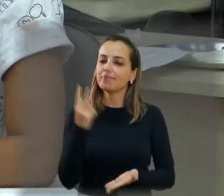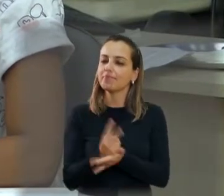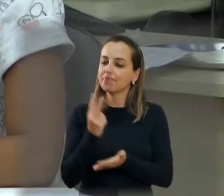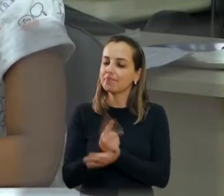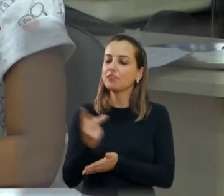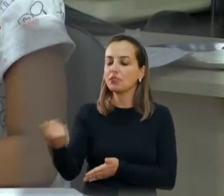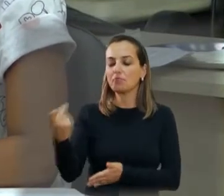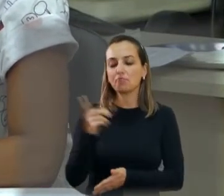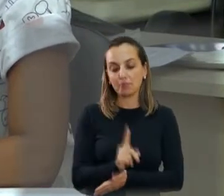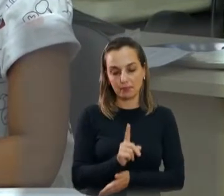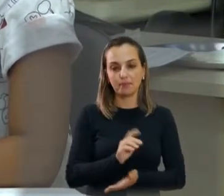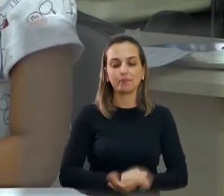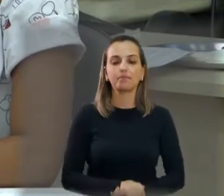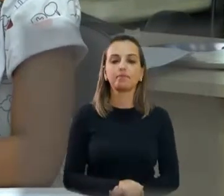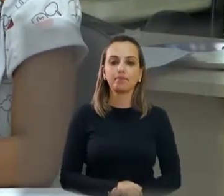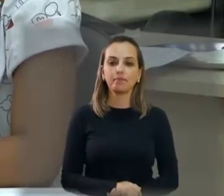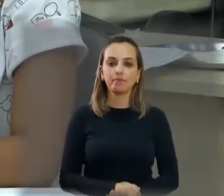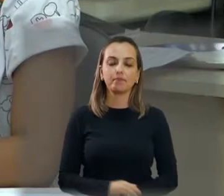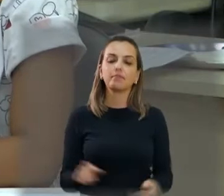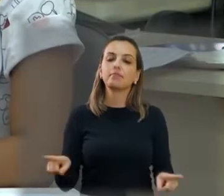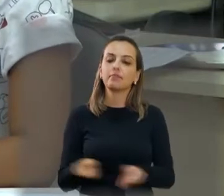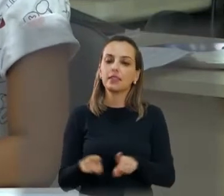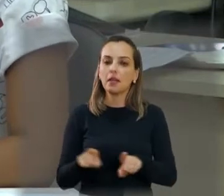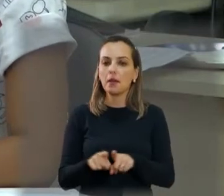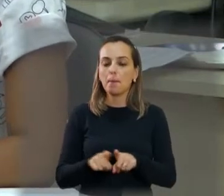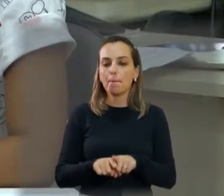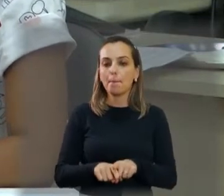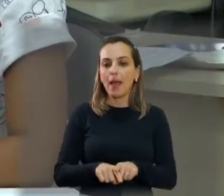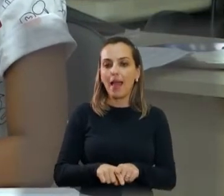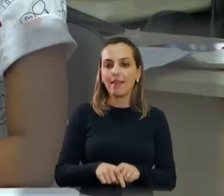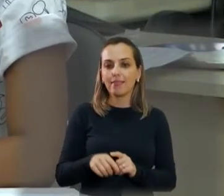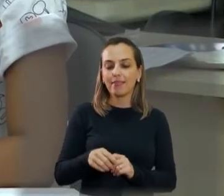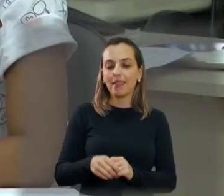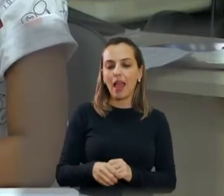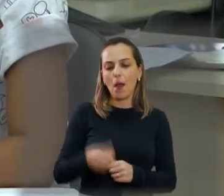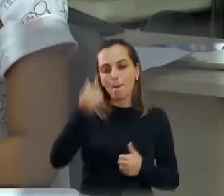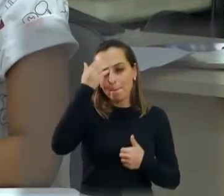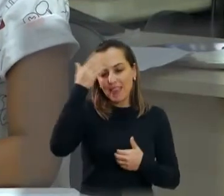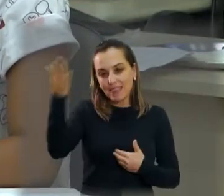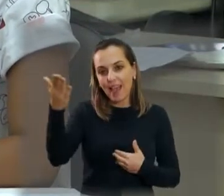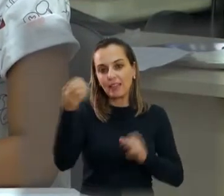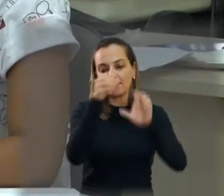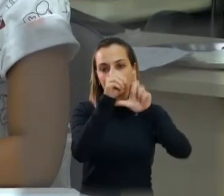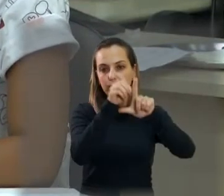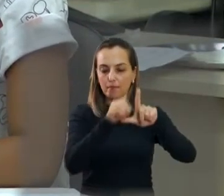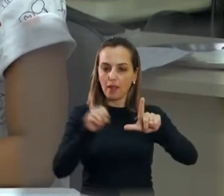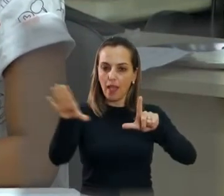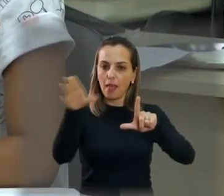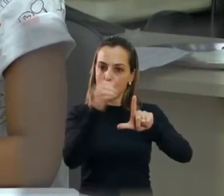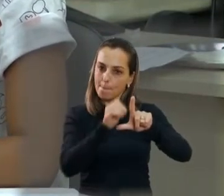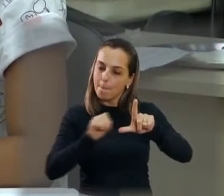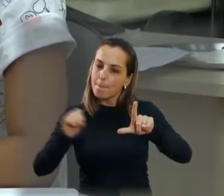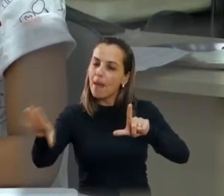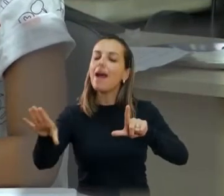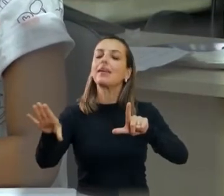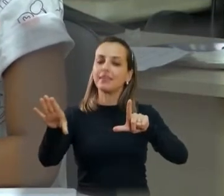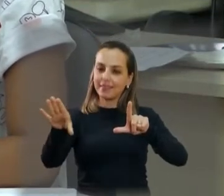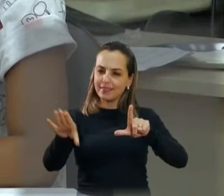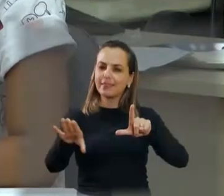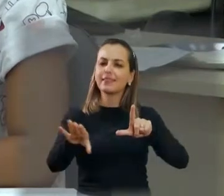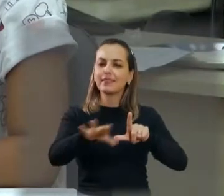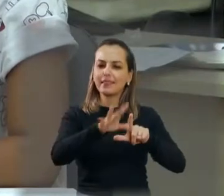tua presença por aqui. Agradecer aos compartilhamentos da nossa audiência pública. O Chico me informou que nós temos